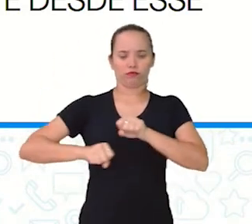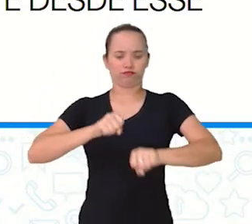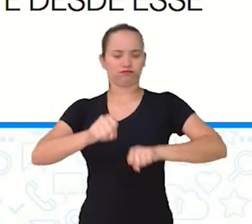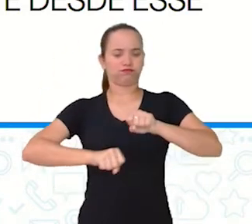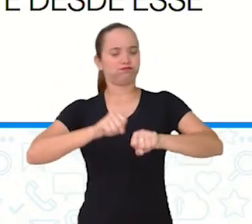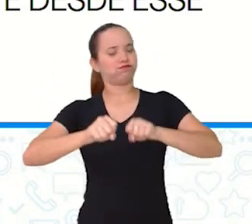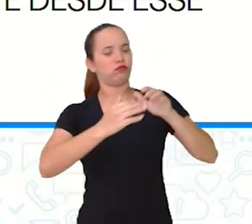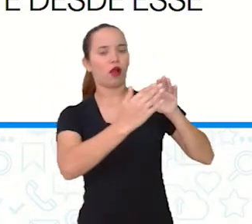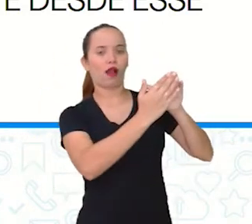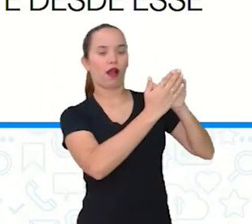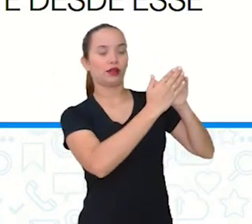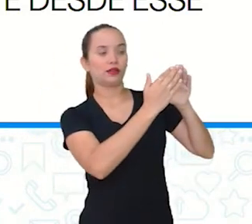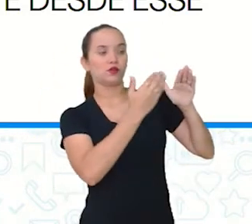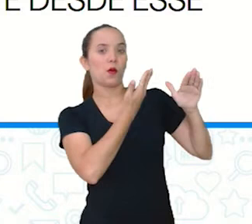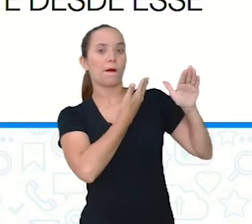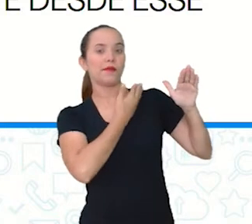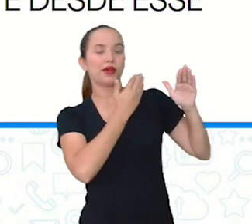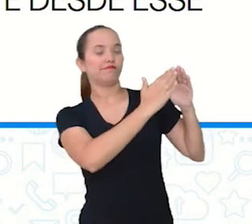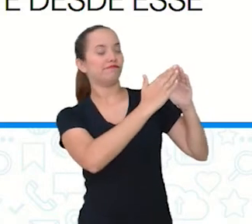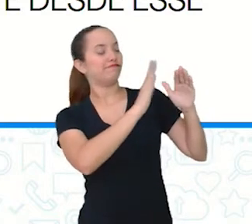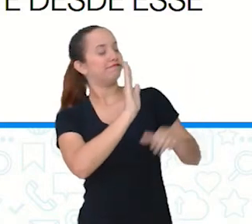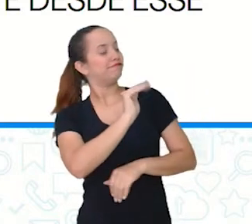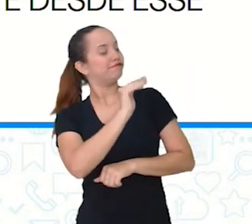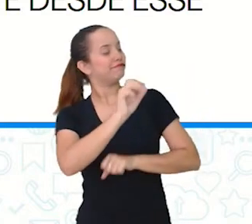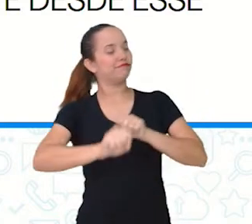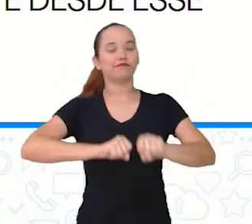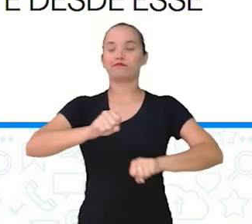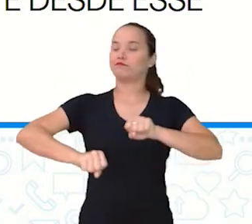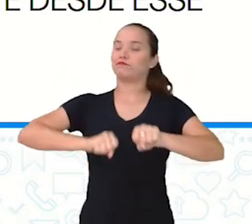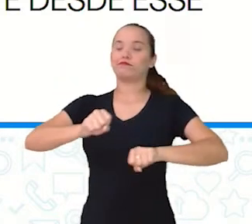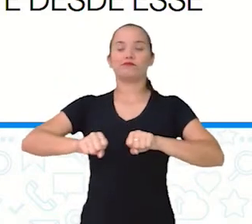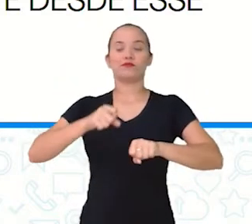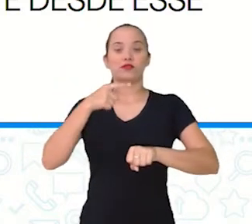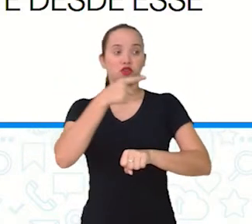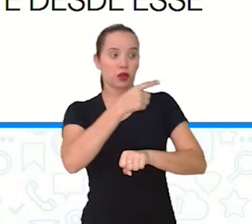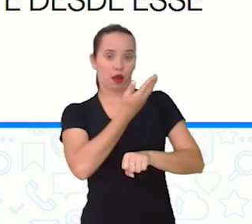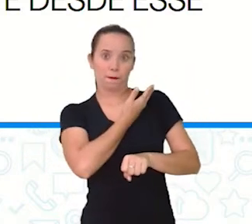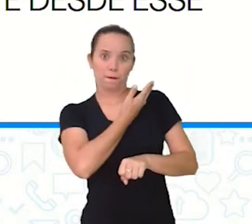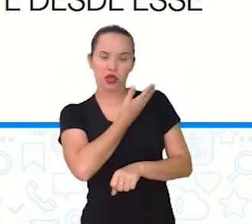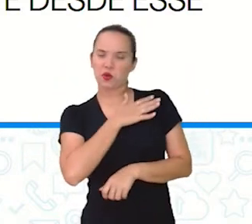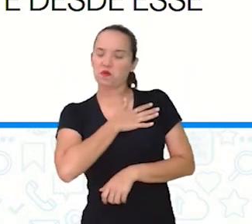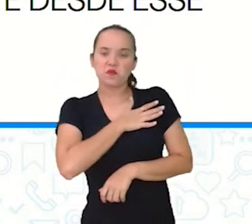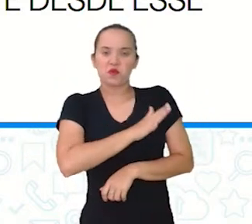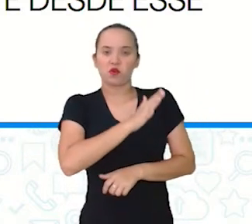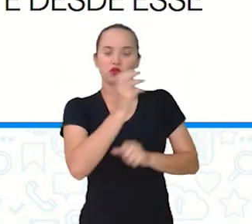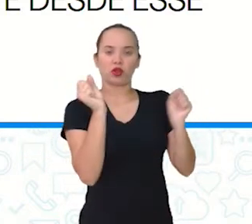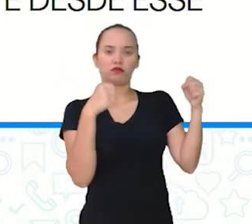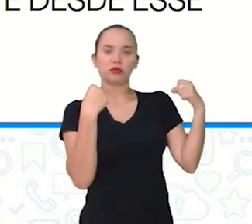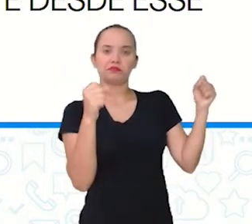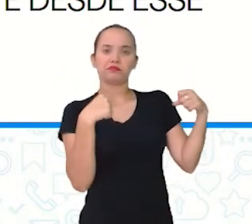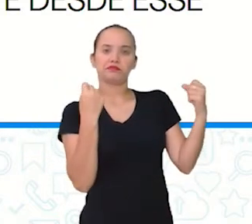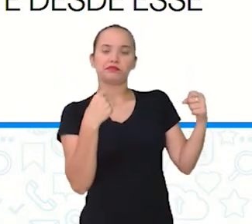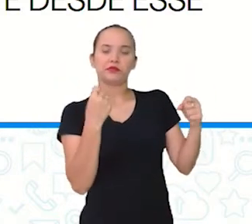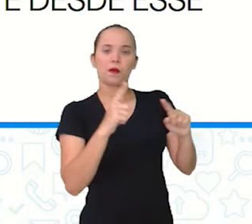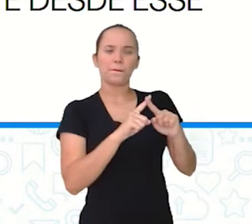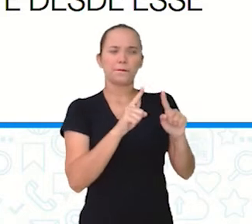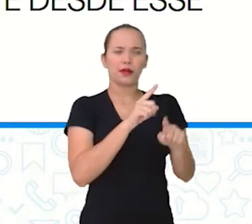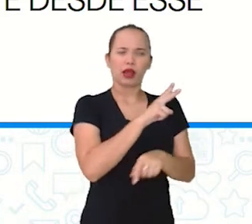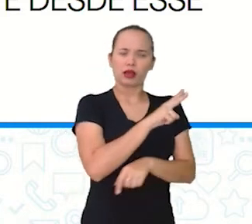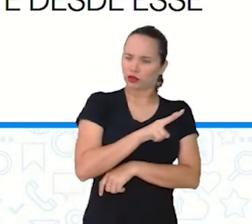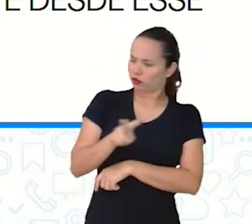do amigo. Esse amigo não gostavam de fazer atividade física, mas de tanto verem o menino